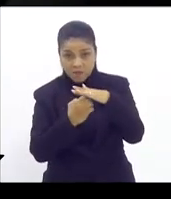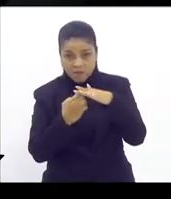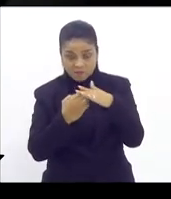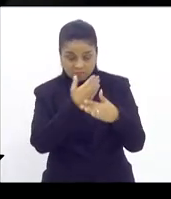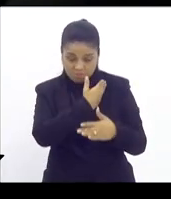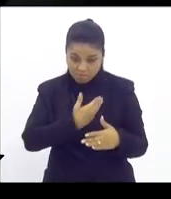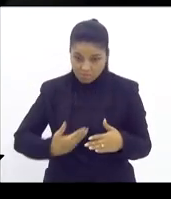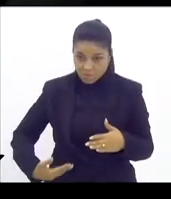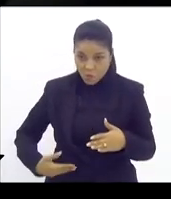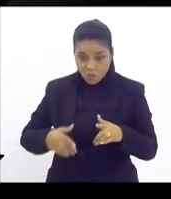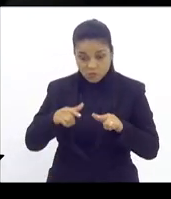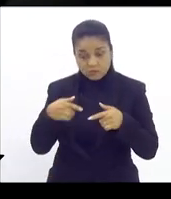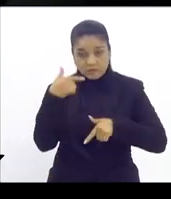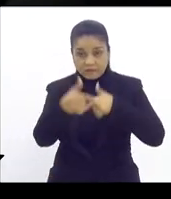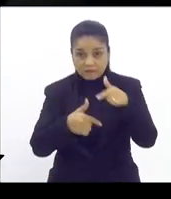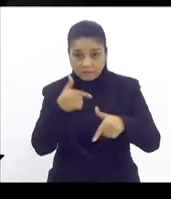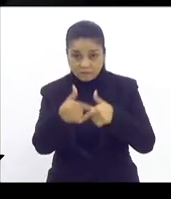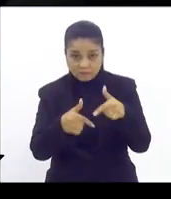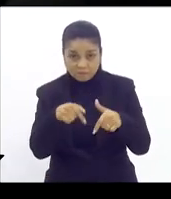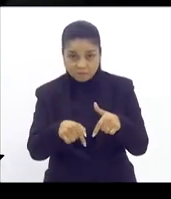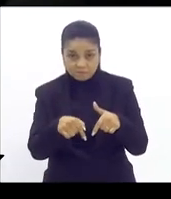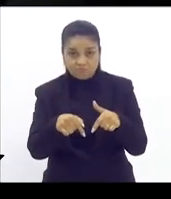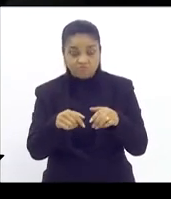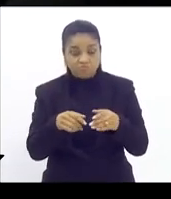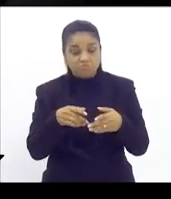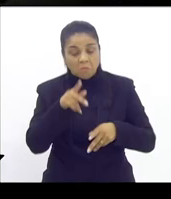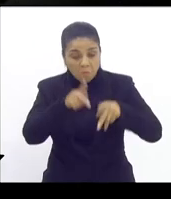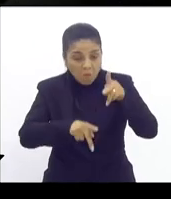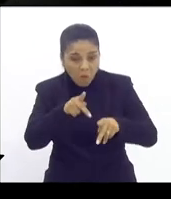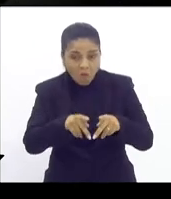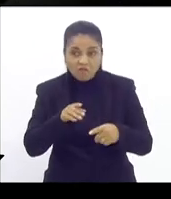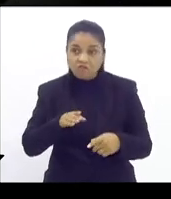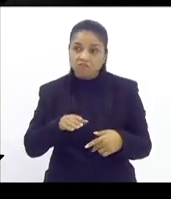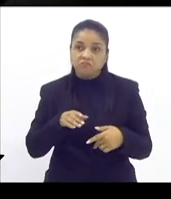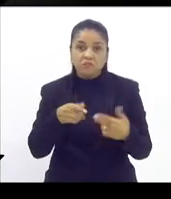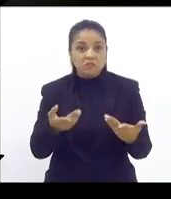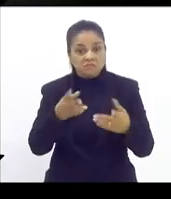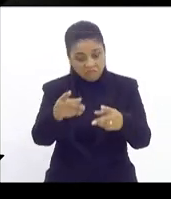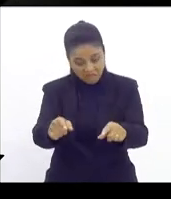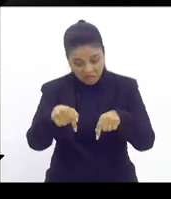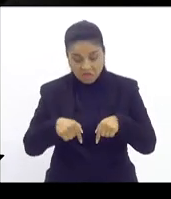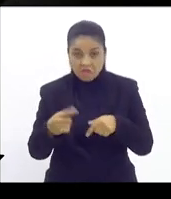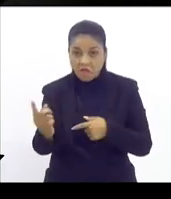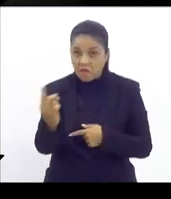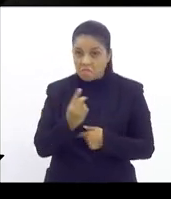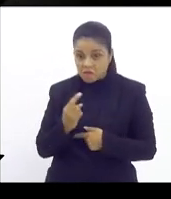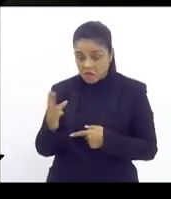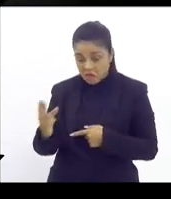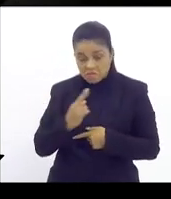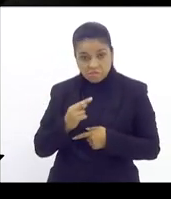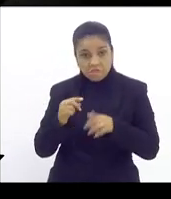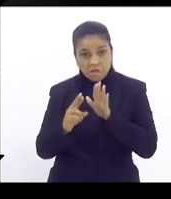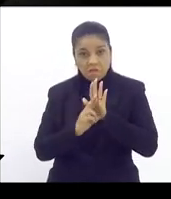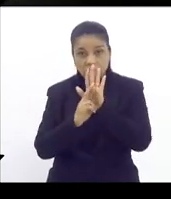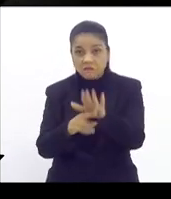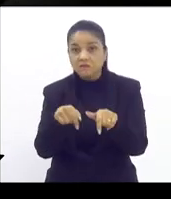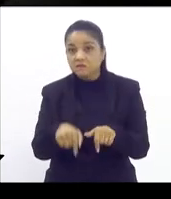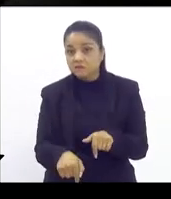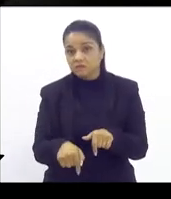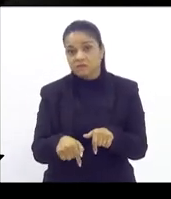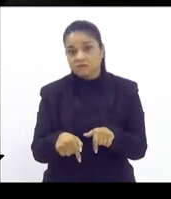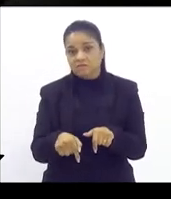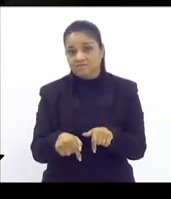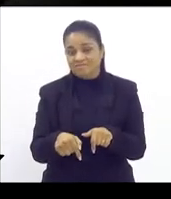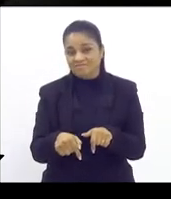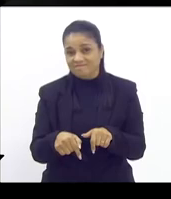não vir se explicar ao poder legislativo que nós de fato somos a representação direta da população e